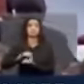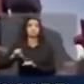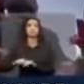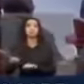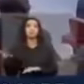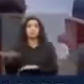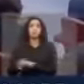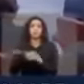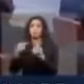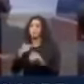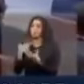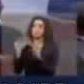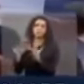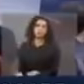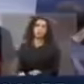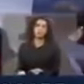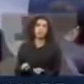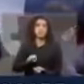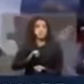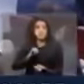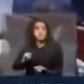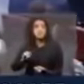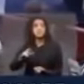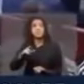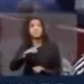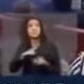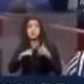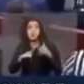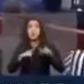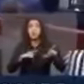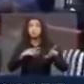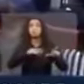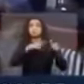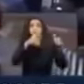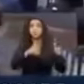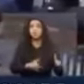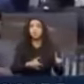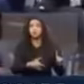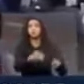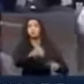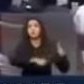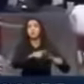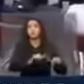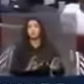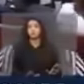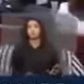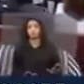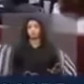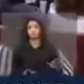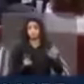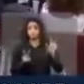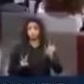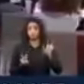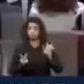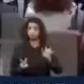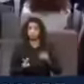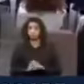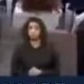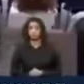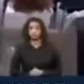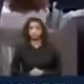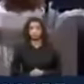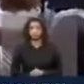preceito fundamental quando houver outro meio eficaz de sanar a lesividade. Fecha aspas.